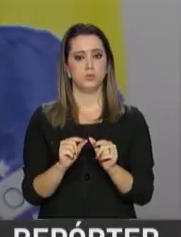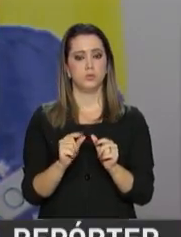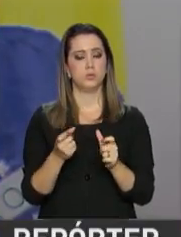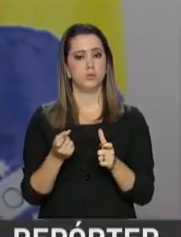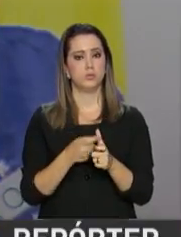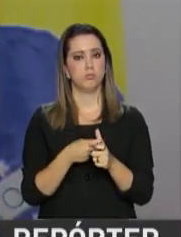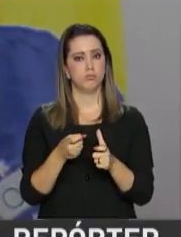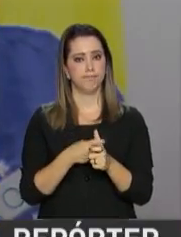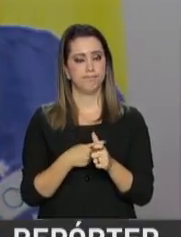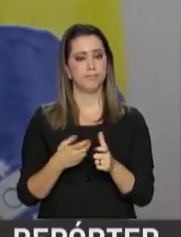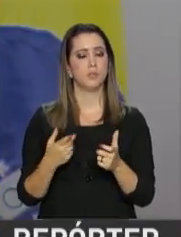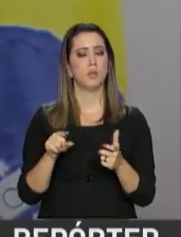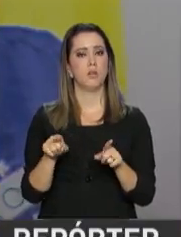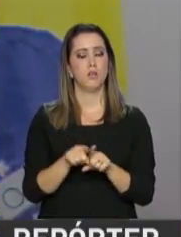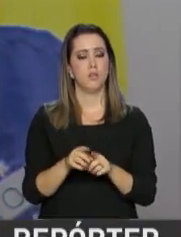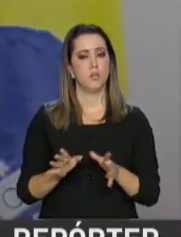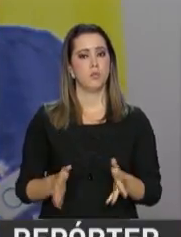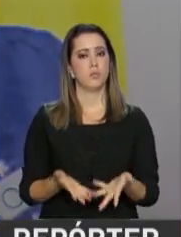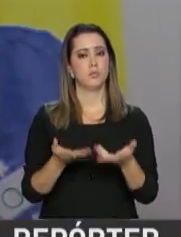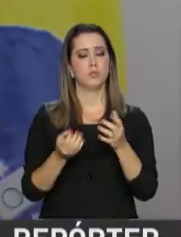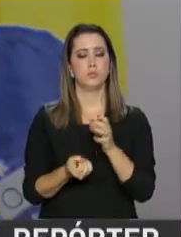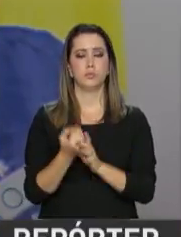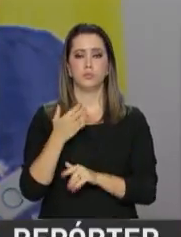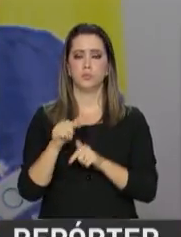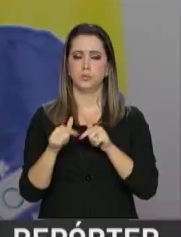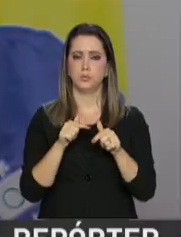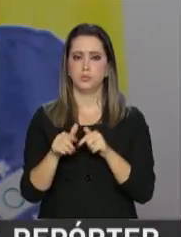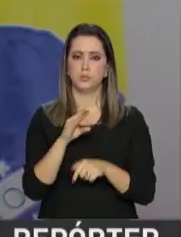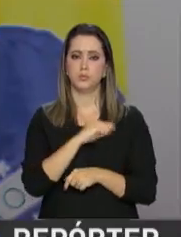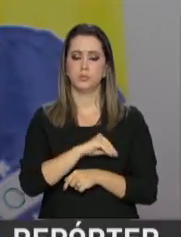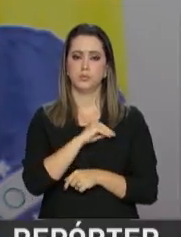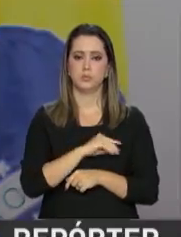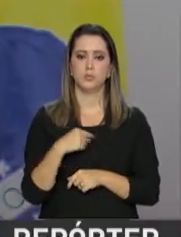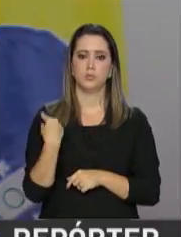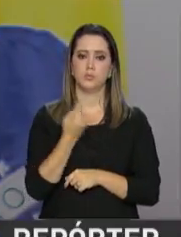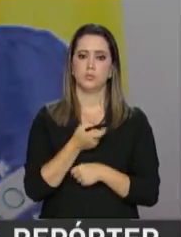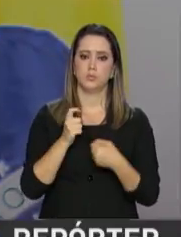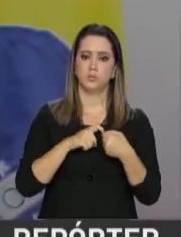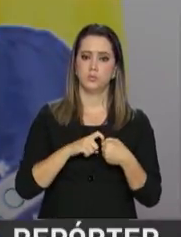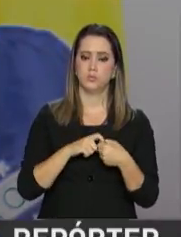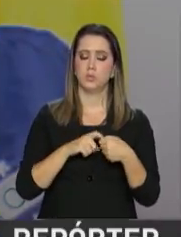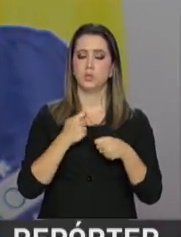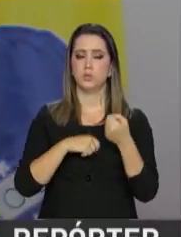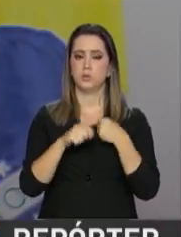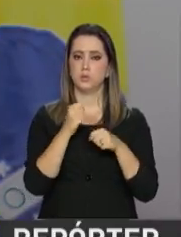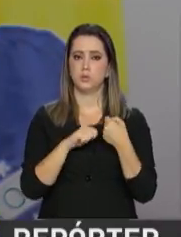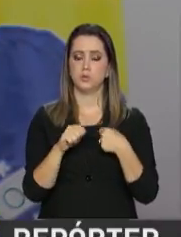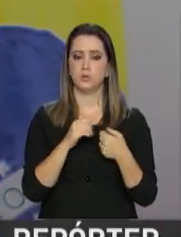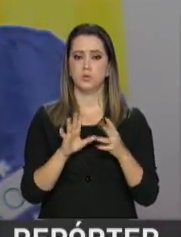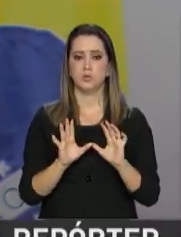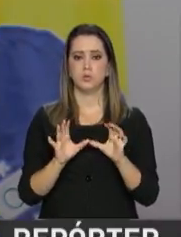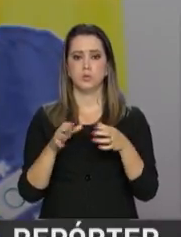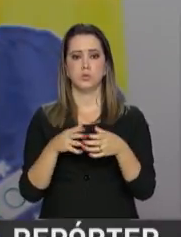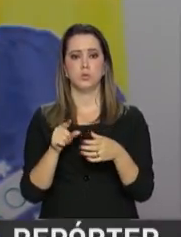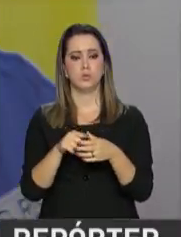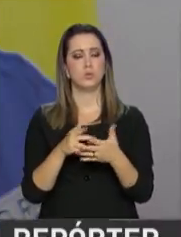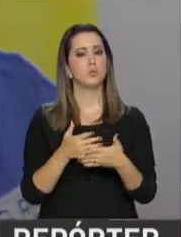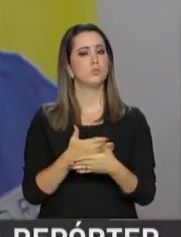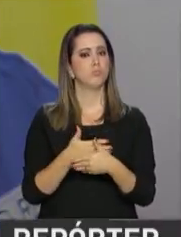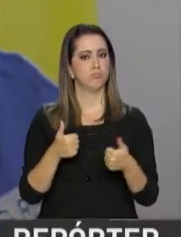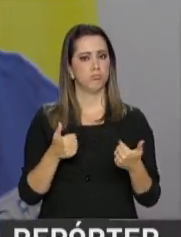gerar emprego promover renda e fundamentalmente que a gente volte a nossa economia a um ciclo virtuoso